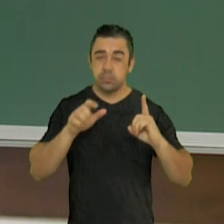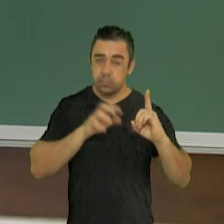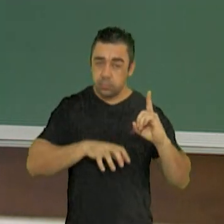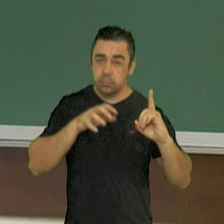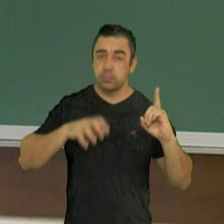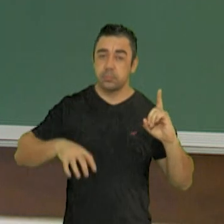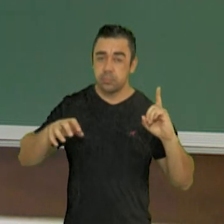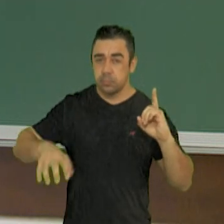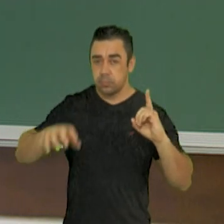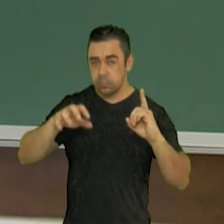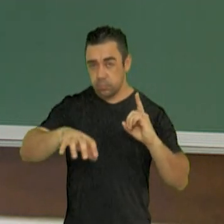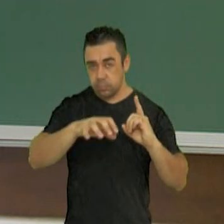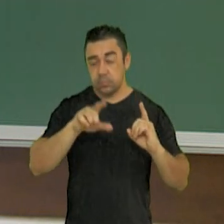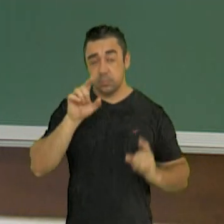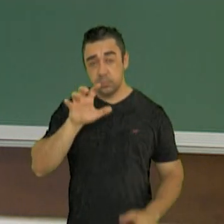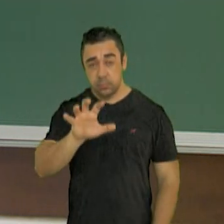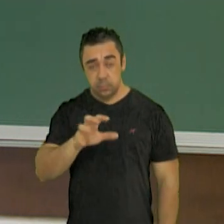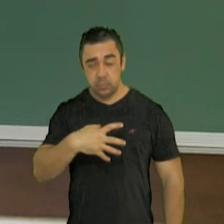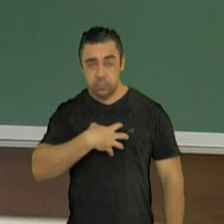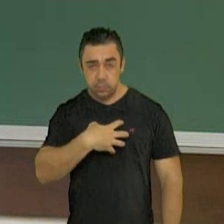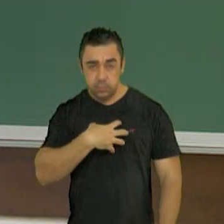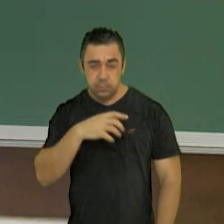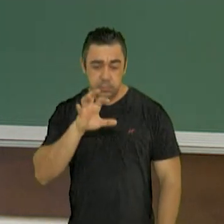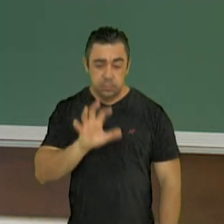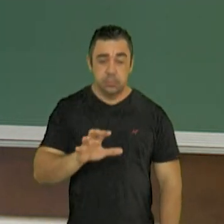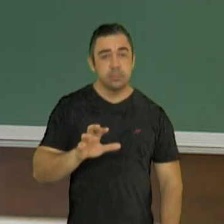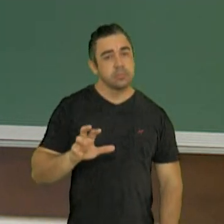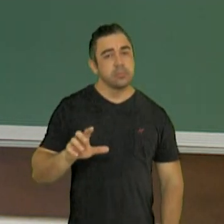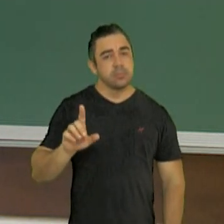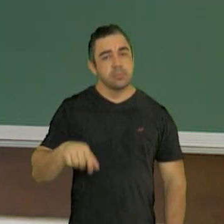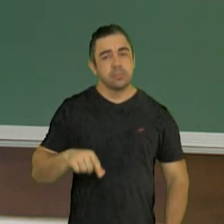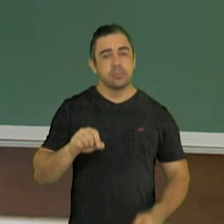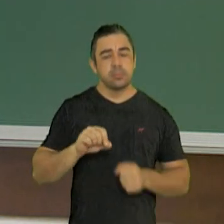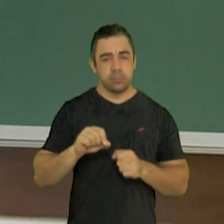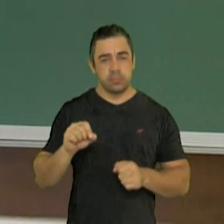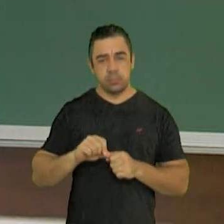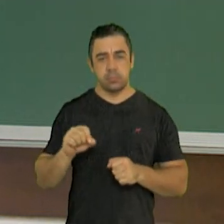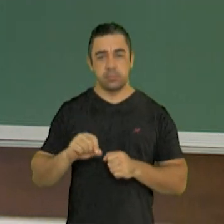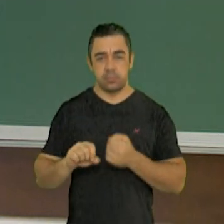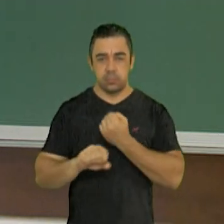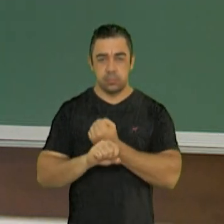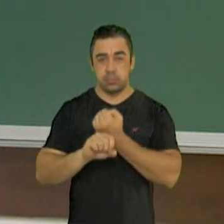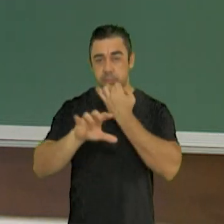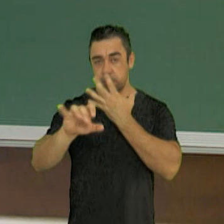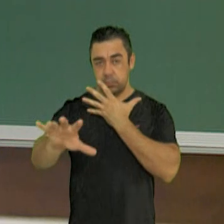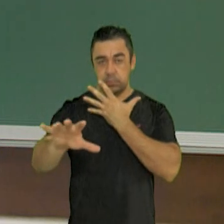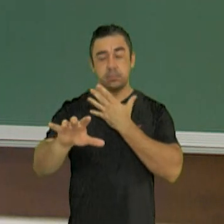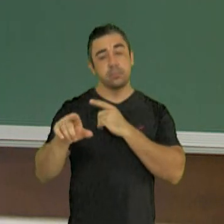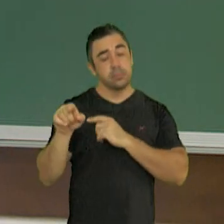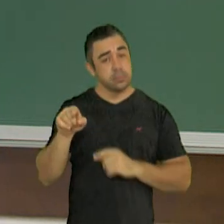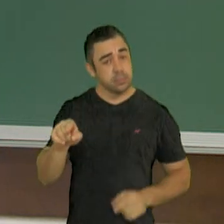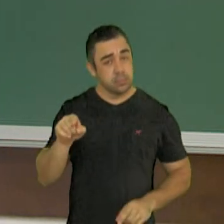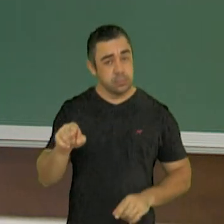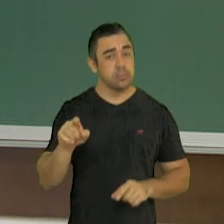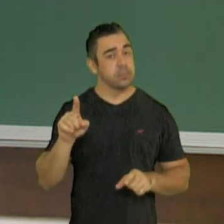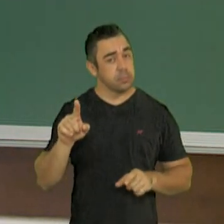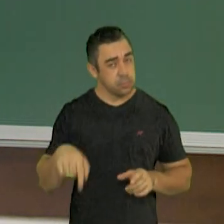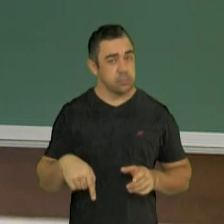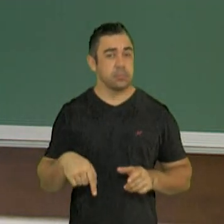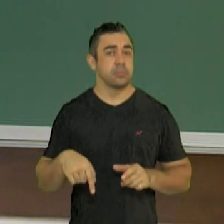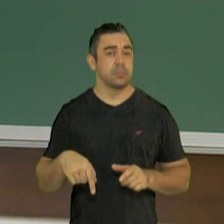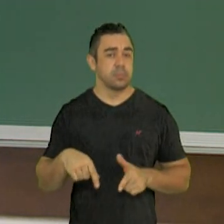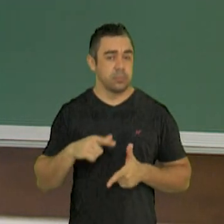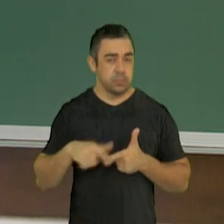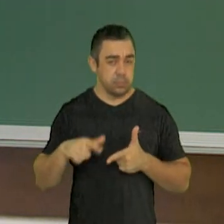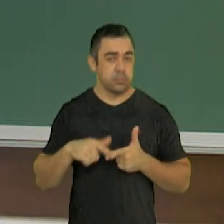essa formação socioespacial, essas atividades desenvolvidas pela terceira revolução industrial, também